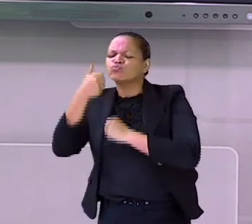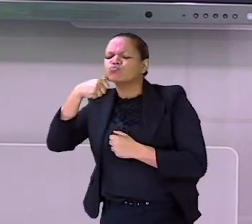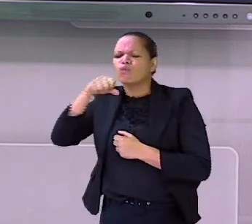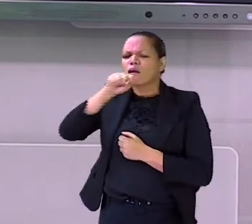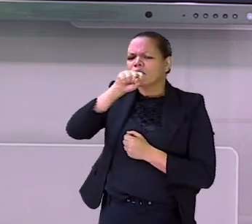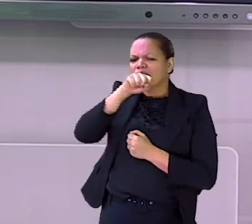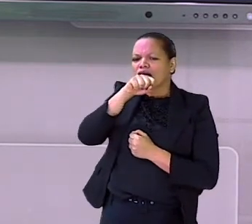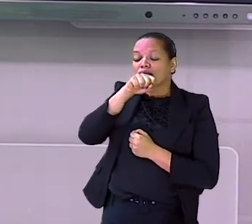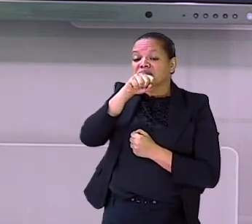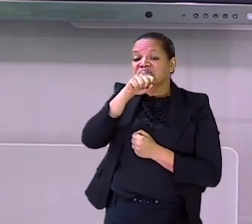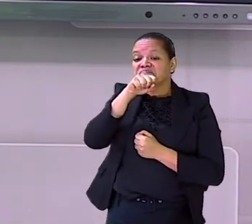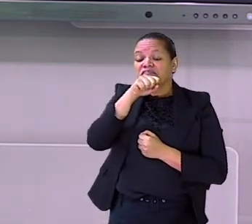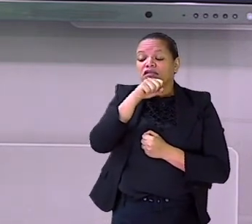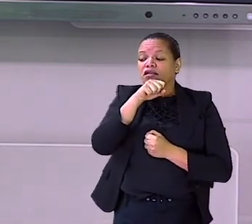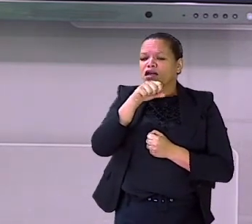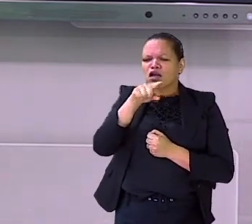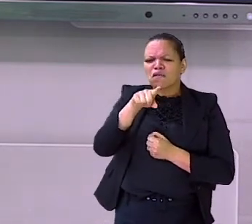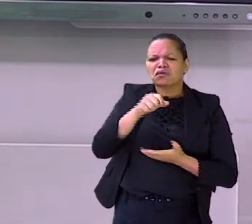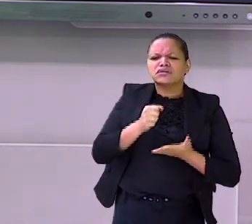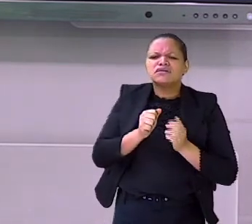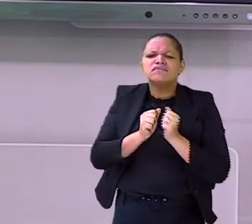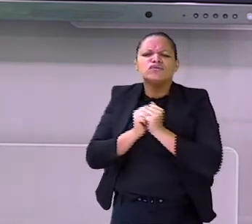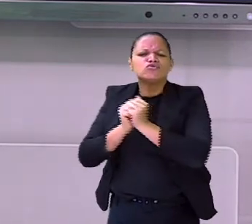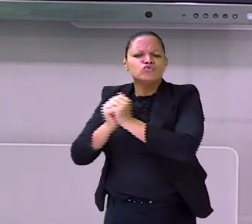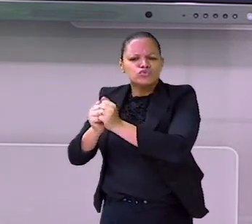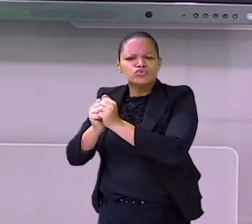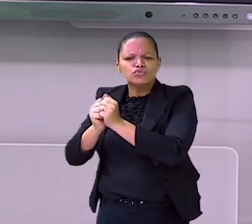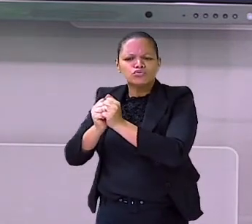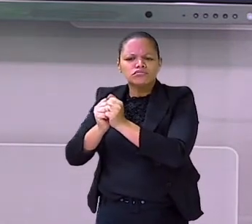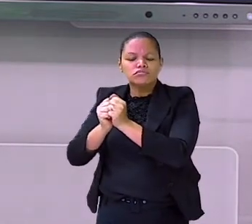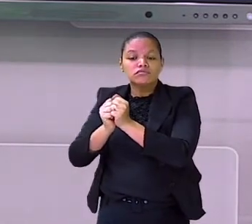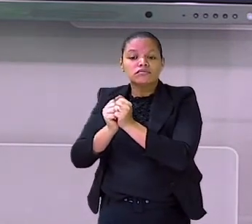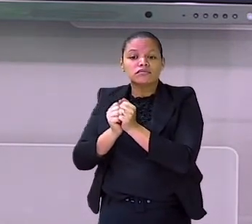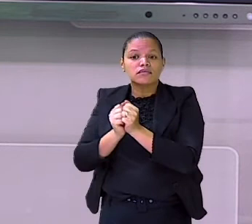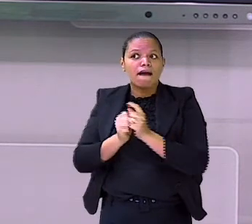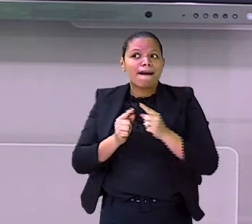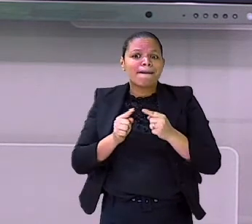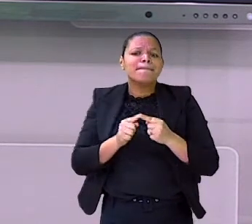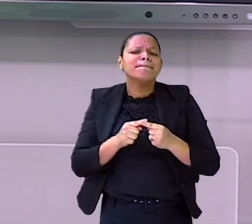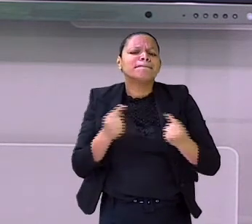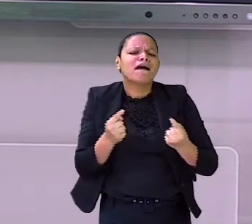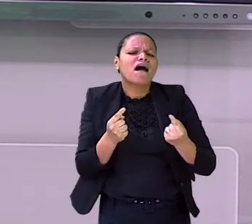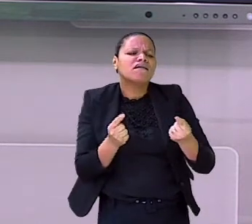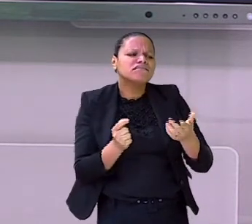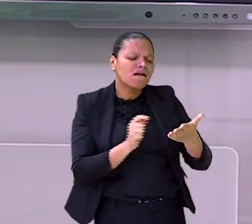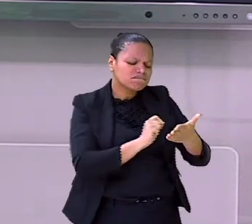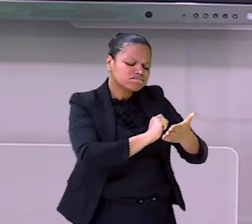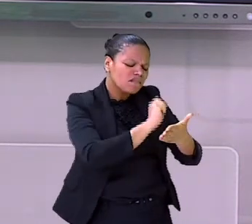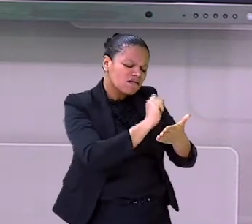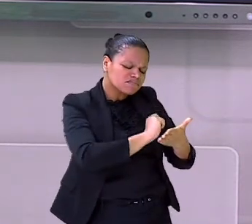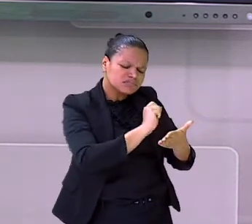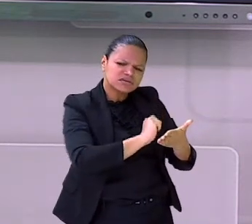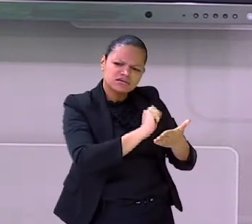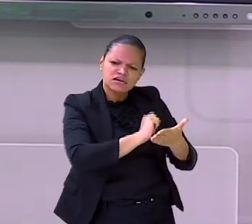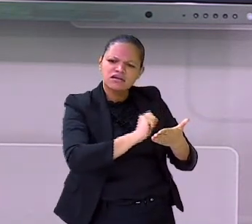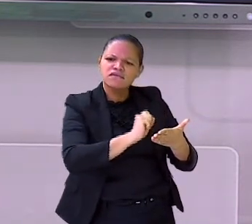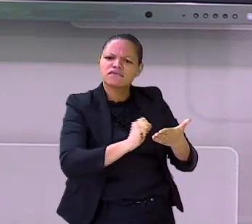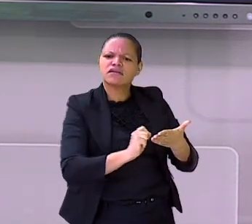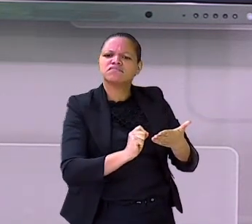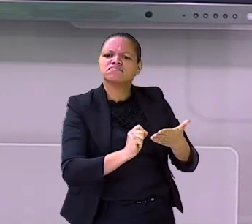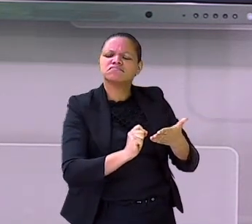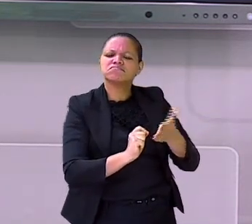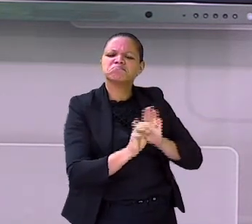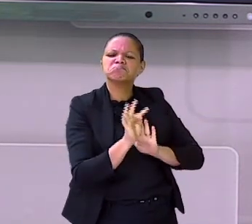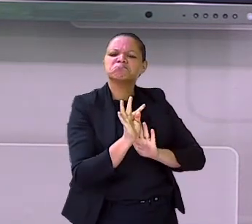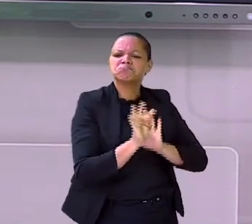você. Você achou tão interessante que vai querer escrever uma produção de texto sobre essa